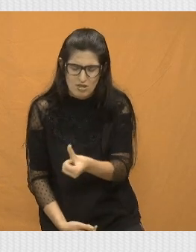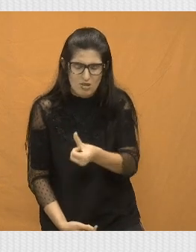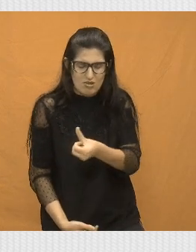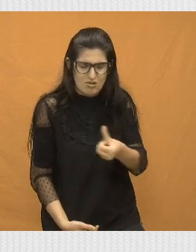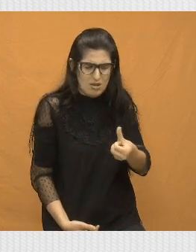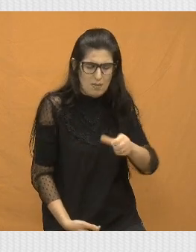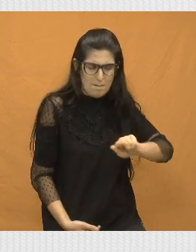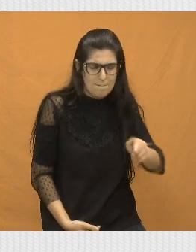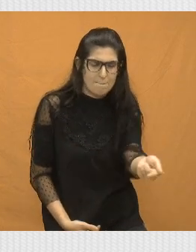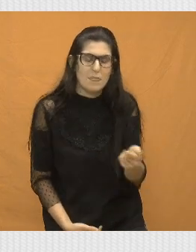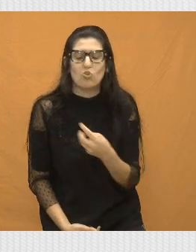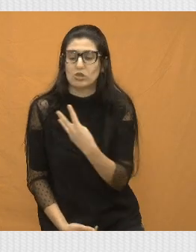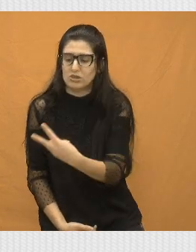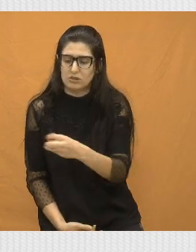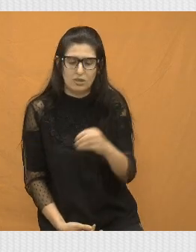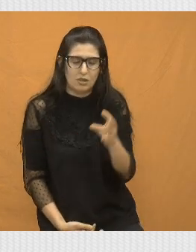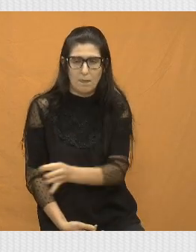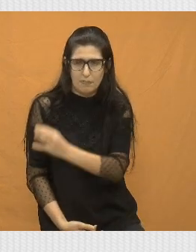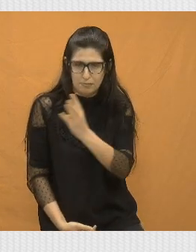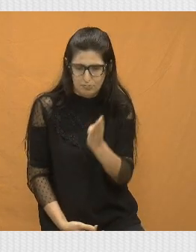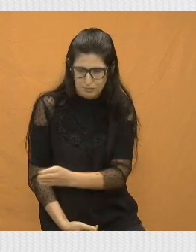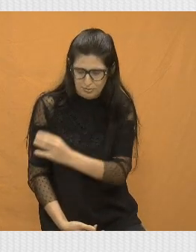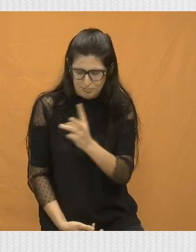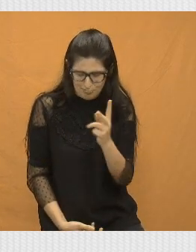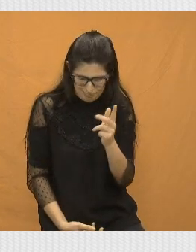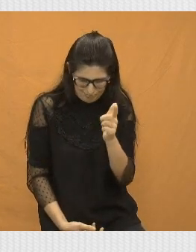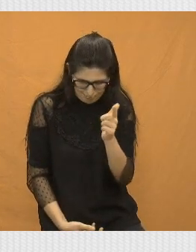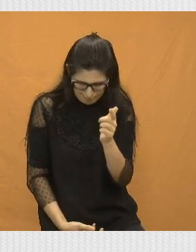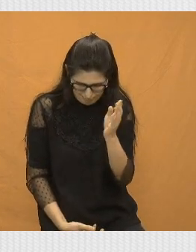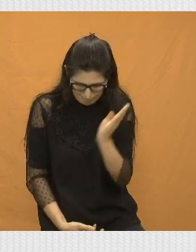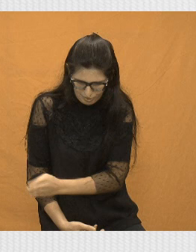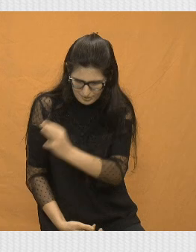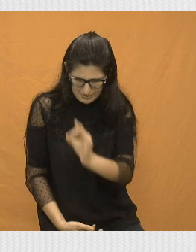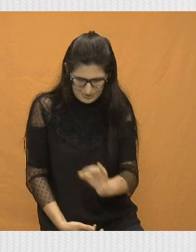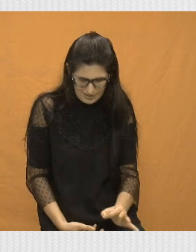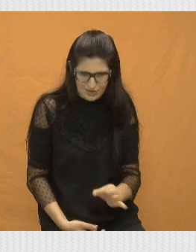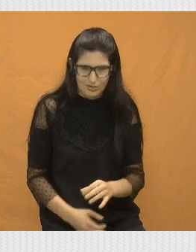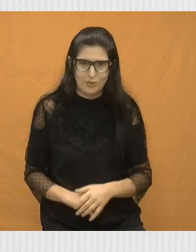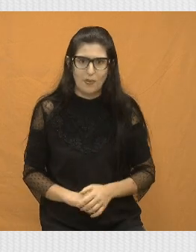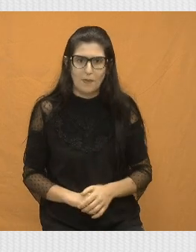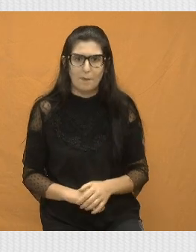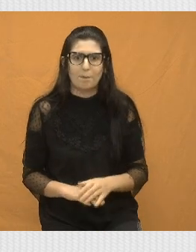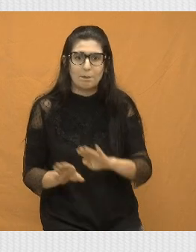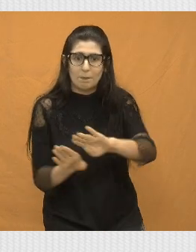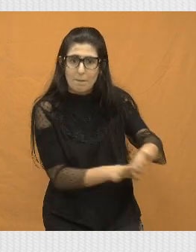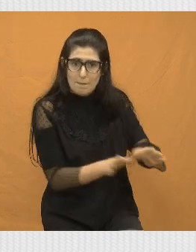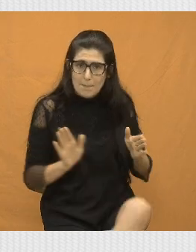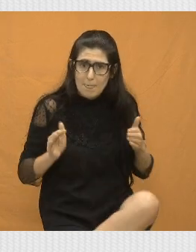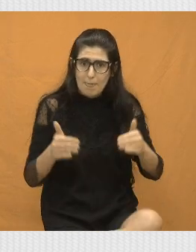12.566.000, chegando a 30%. Reserva de contingência, a meta orçamentária